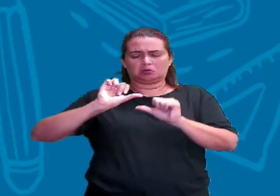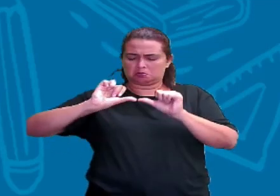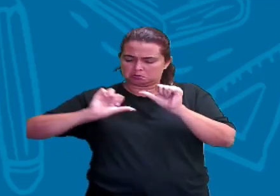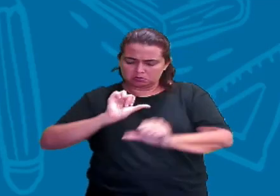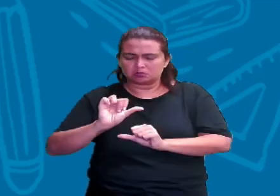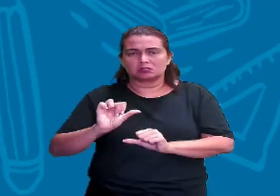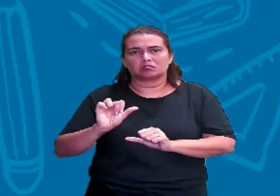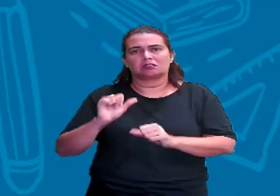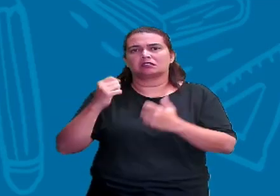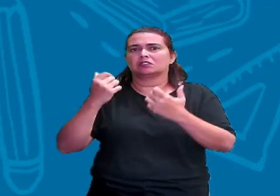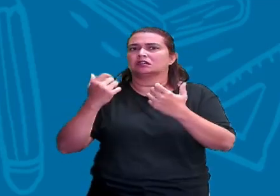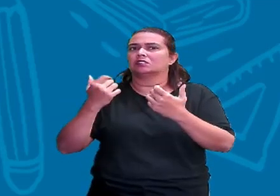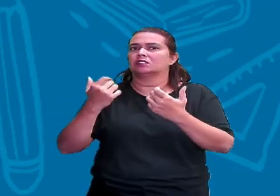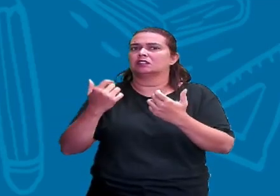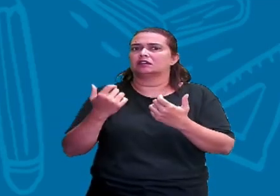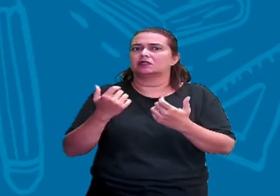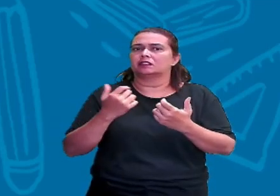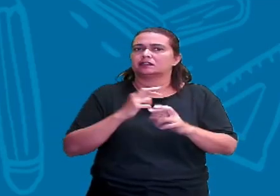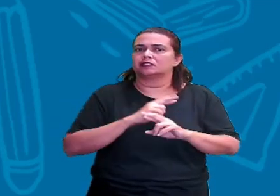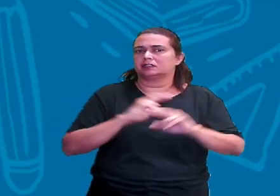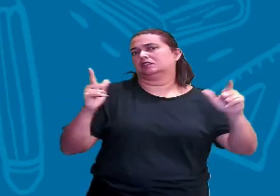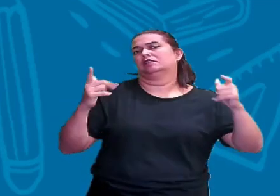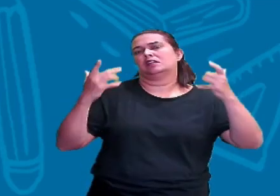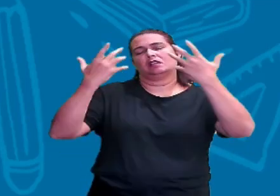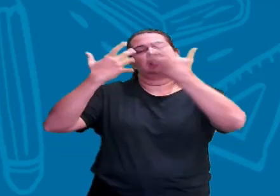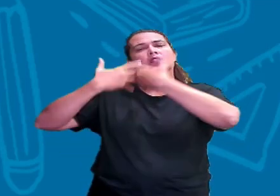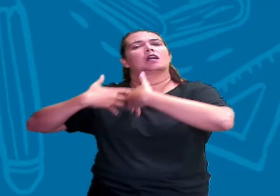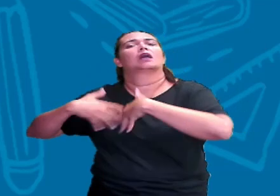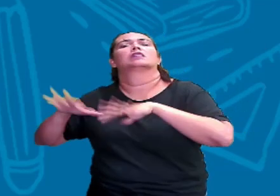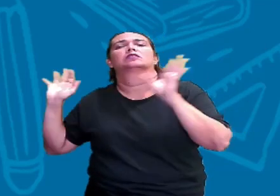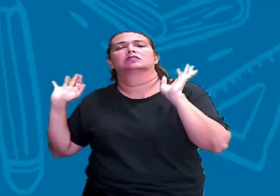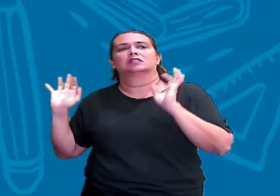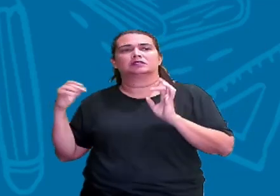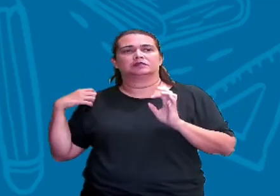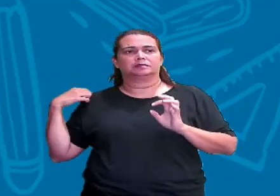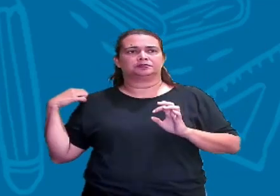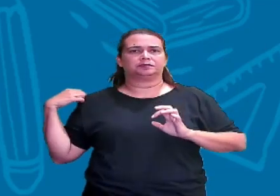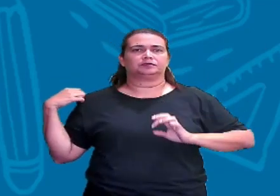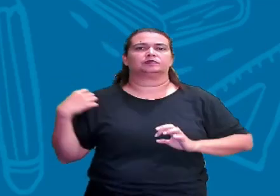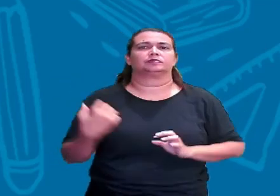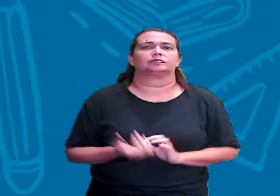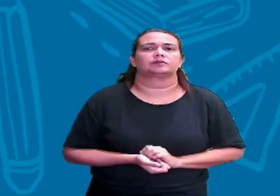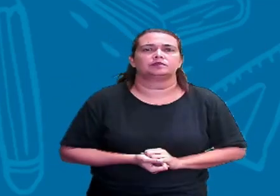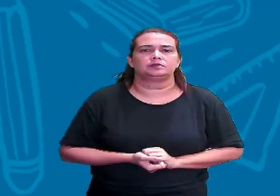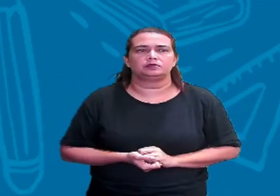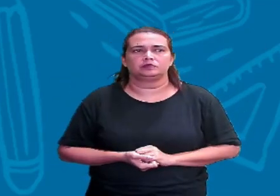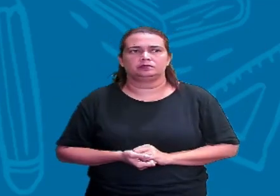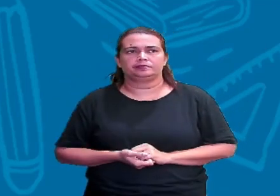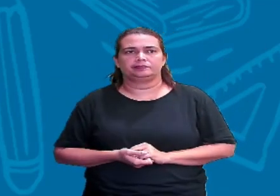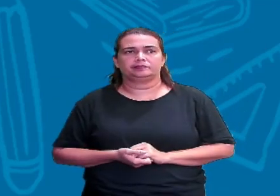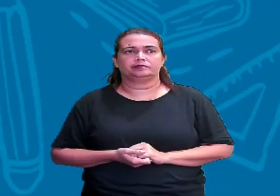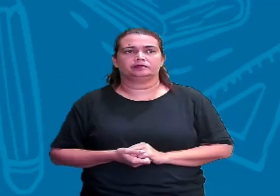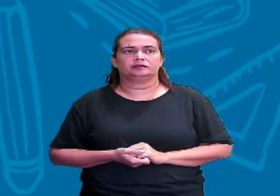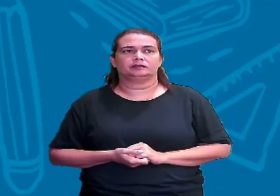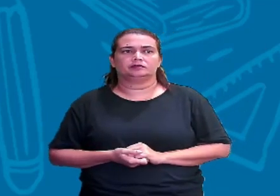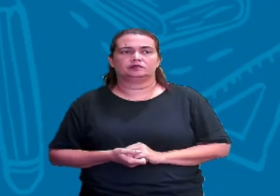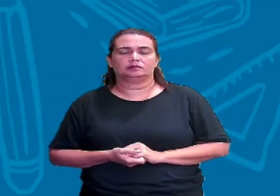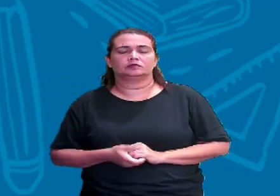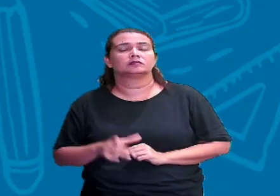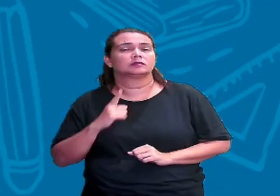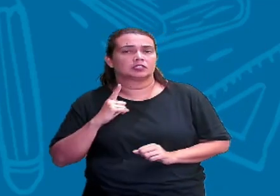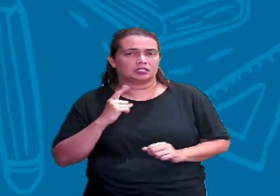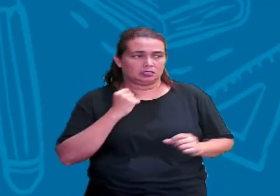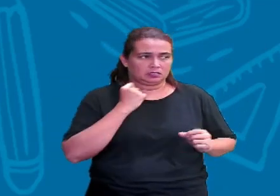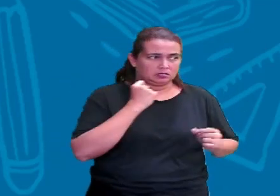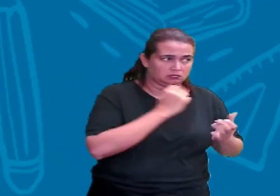naquela paisagem natural, o mínimo de alteração possível, certo? Então, para alguns não existe mais paisagens naturais,